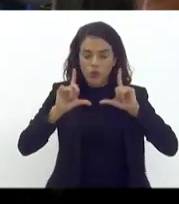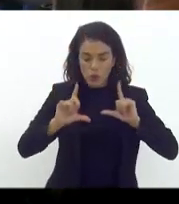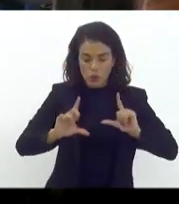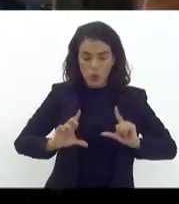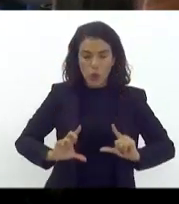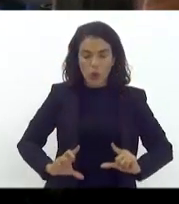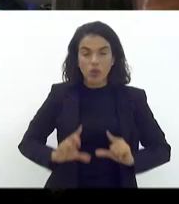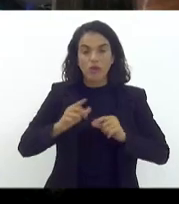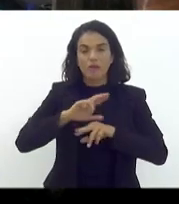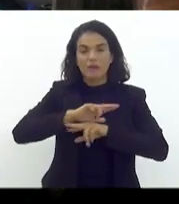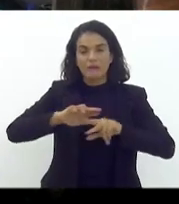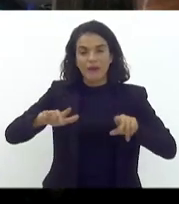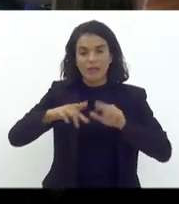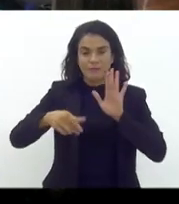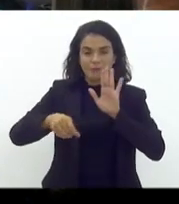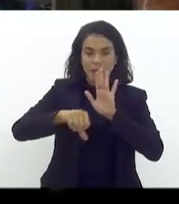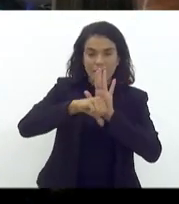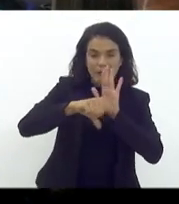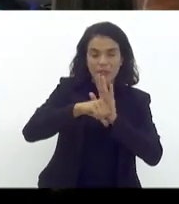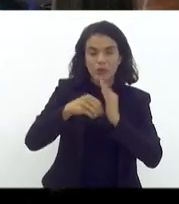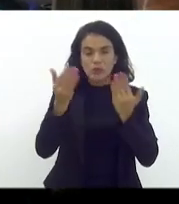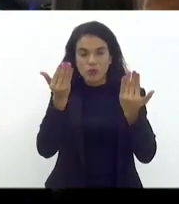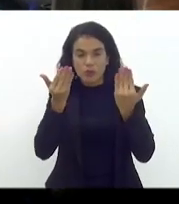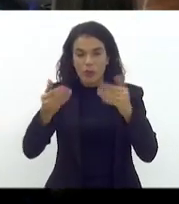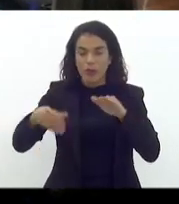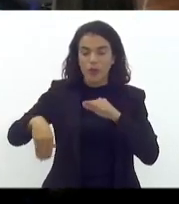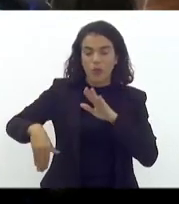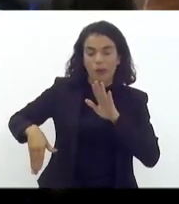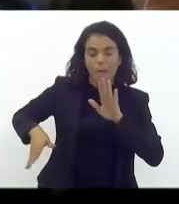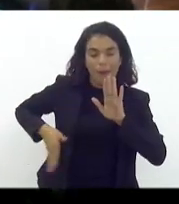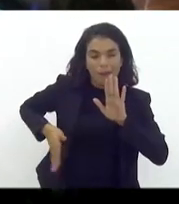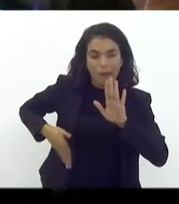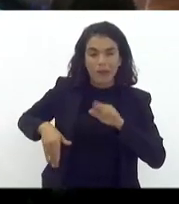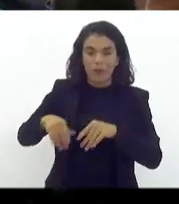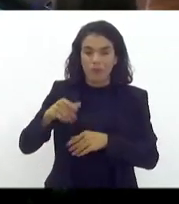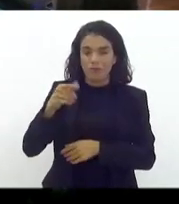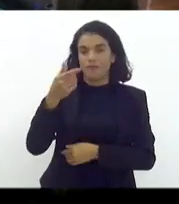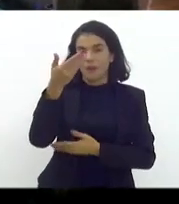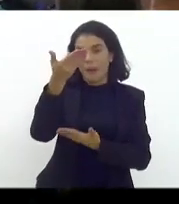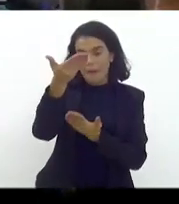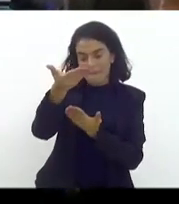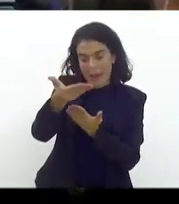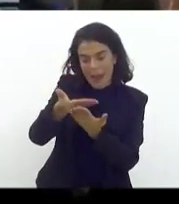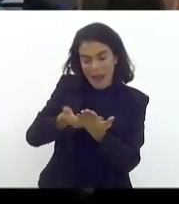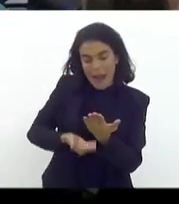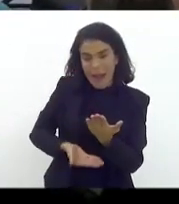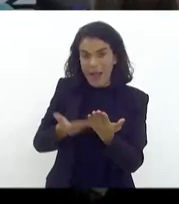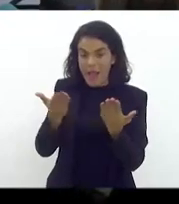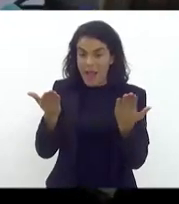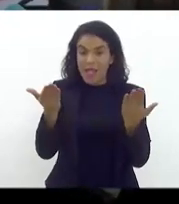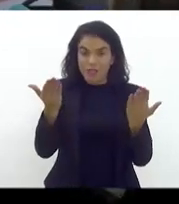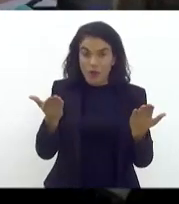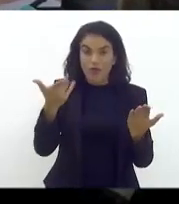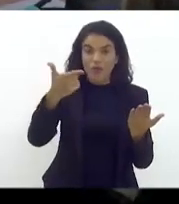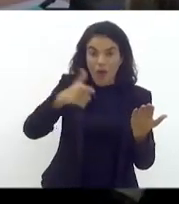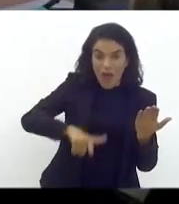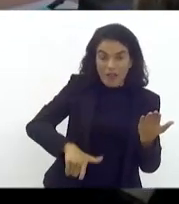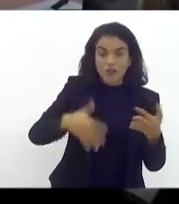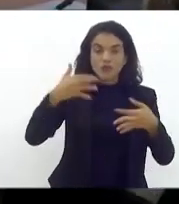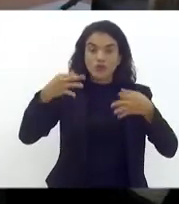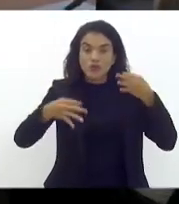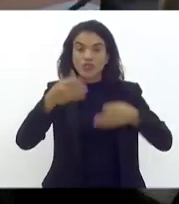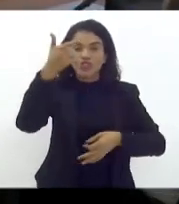um alinhamento que seja na Polícia Civil e depois em juízo novamente Isso é uma repetição do